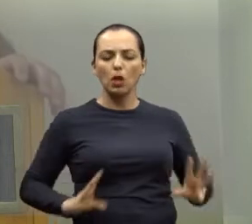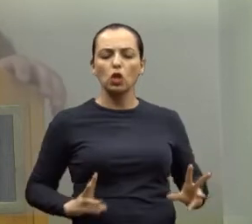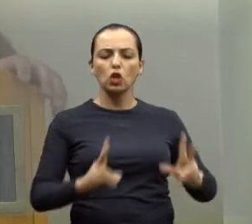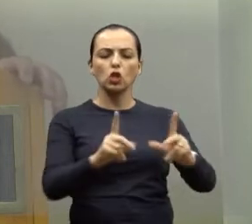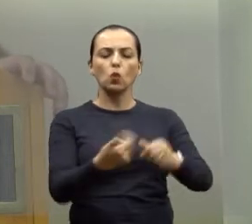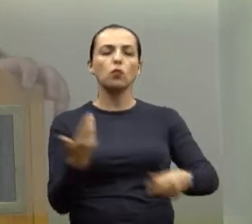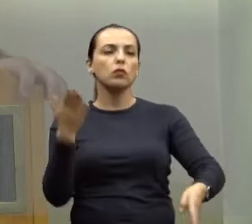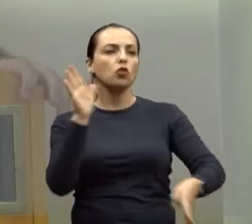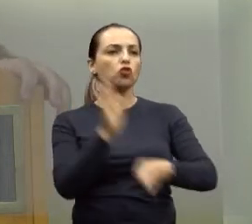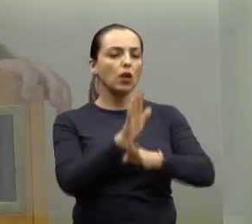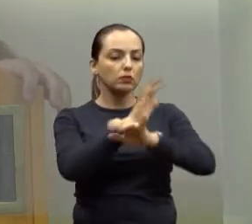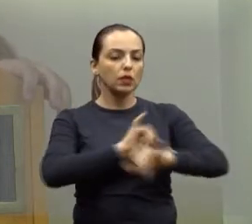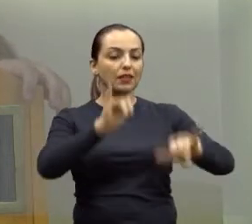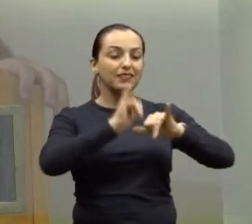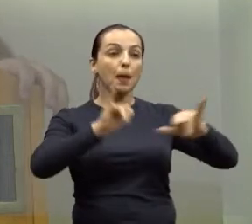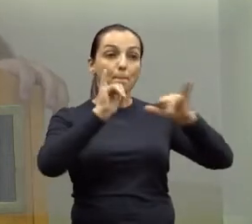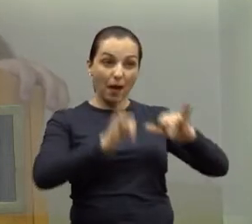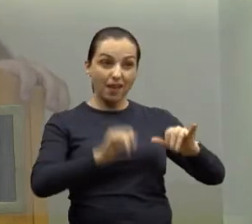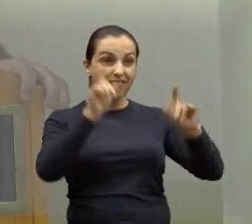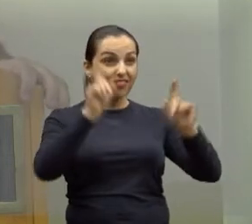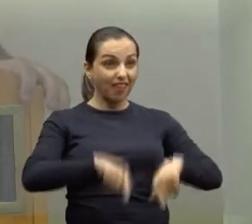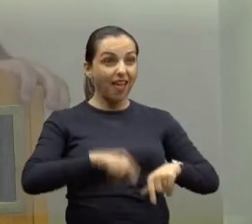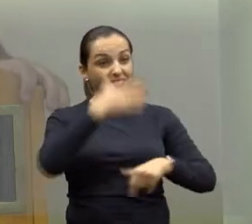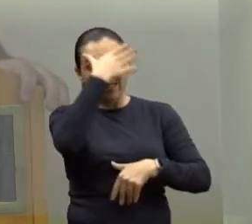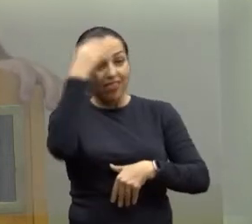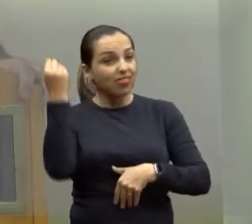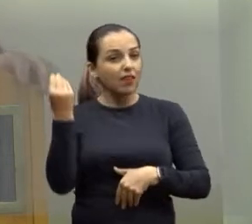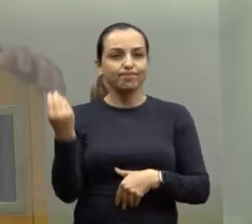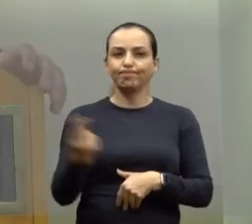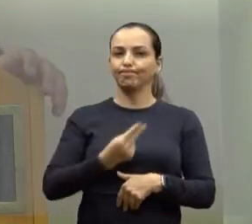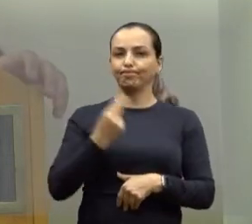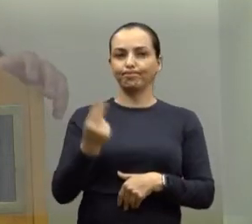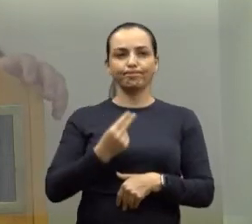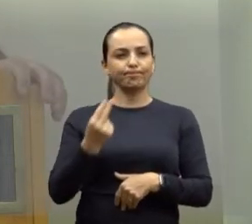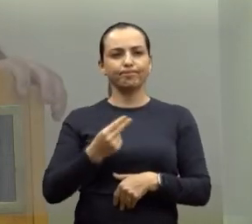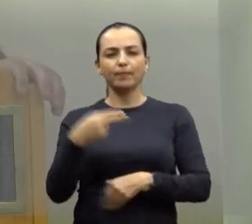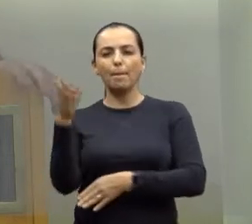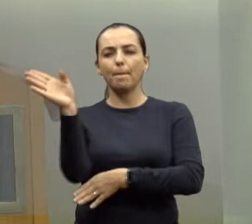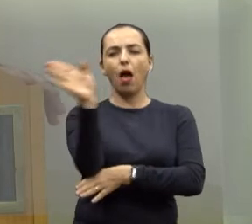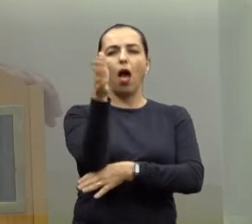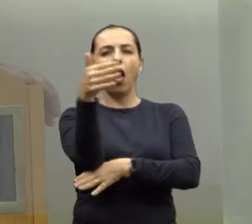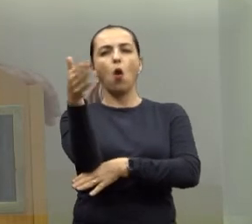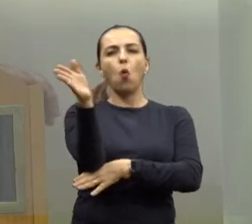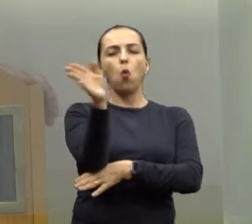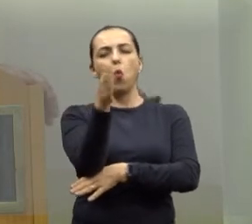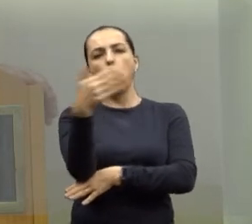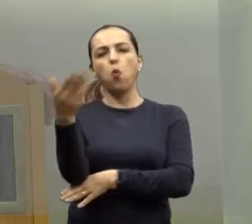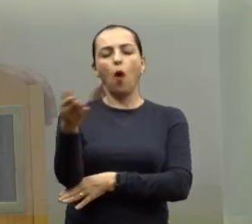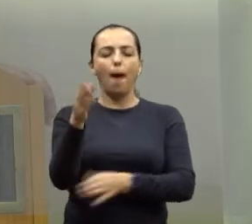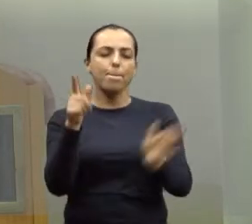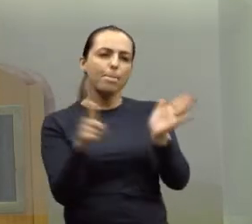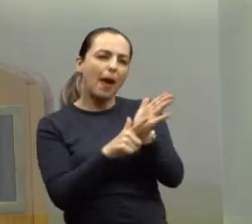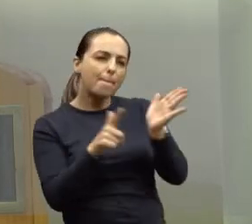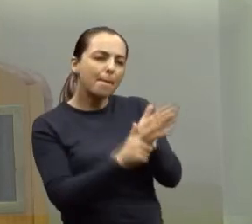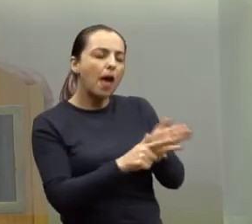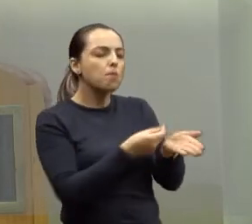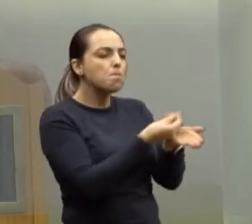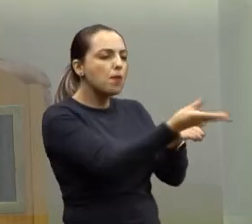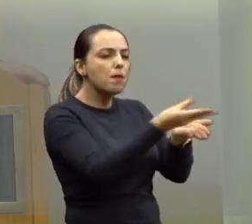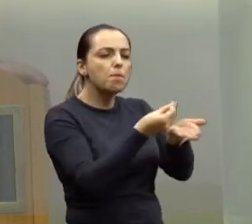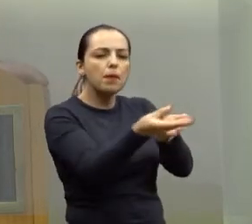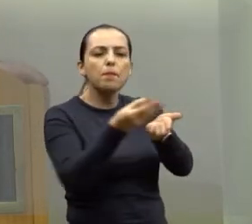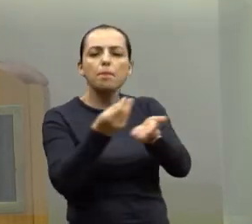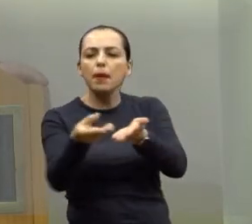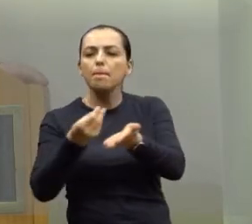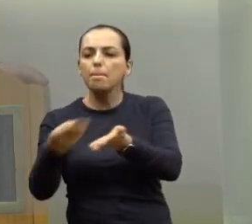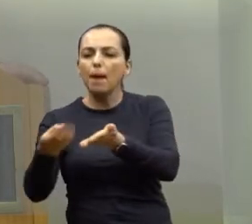aqueles que ajudaram na campanha eleitoral acho que a gente não pode esquecer a Quem pegou Bandeira aqui Quem pegou santinho a quem distribuiu para família